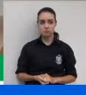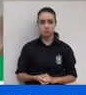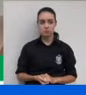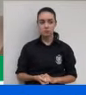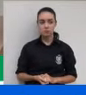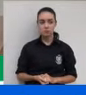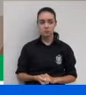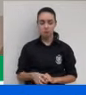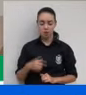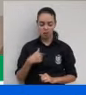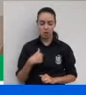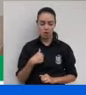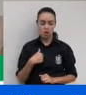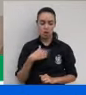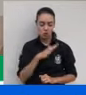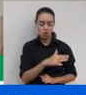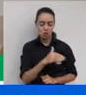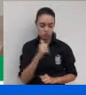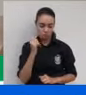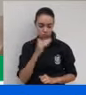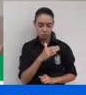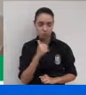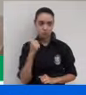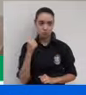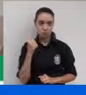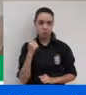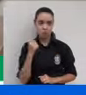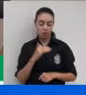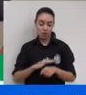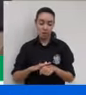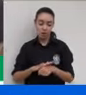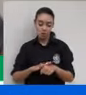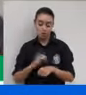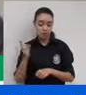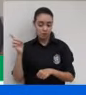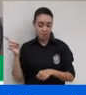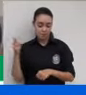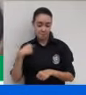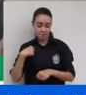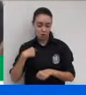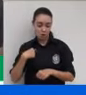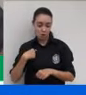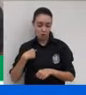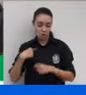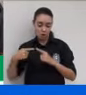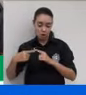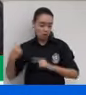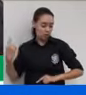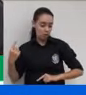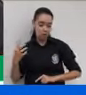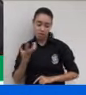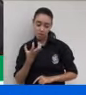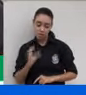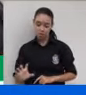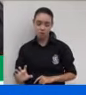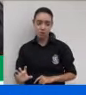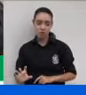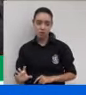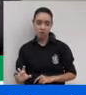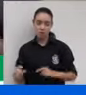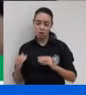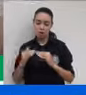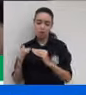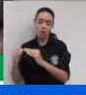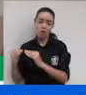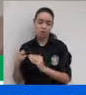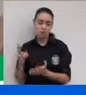gabinete Ananias Vieira conversar Salomão que eu não quero romper eu não quero romper praticamente